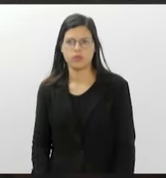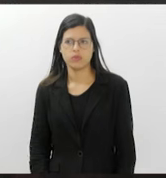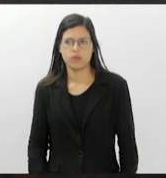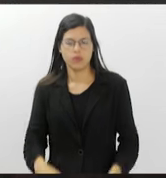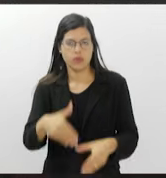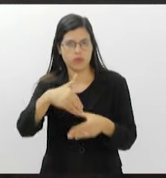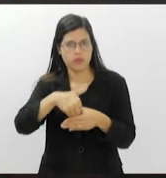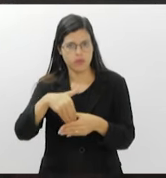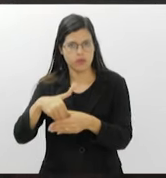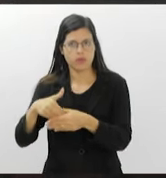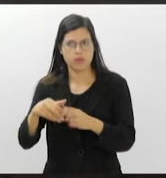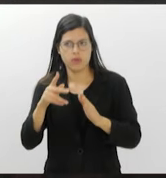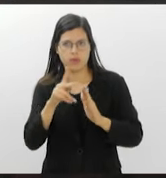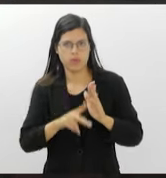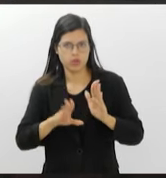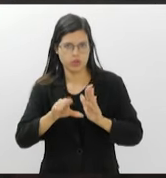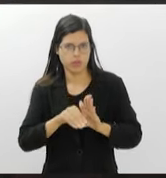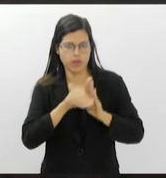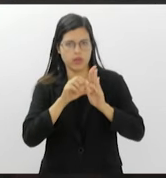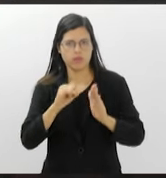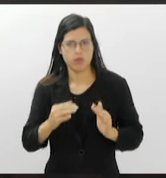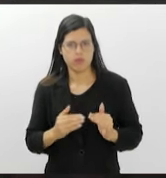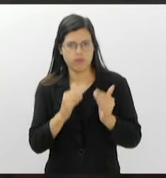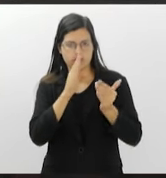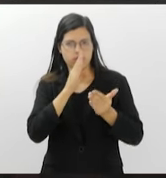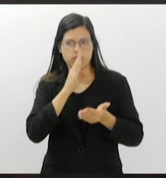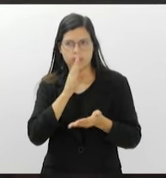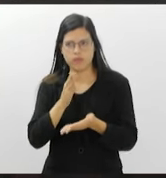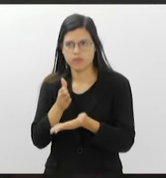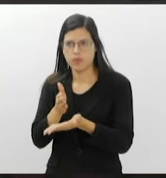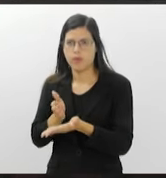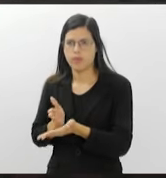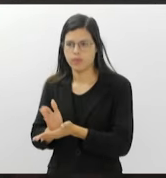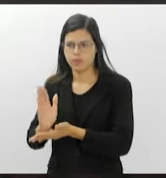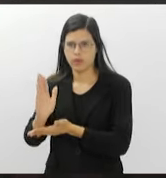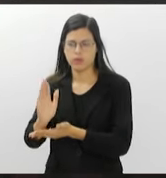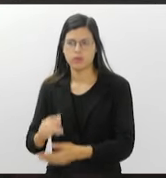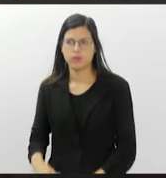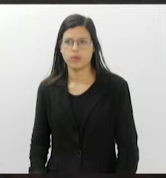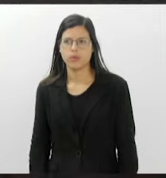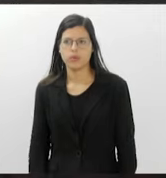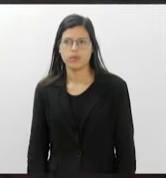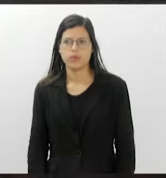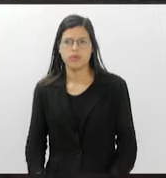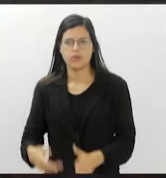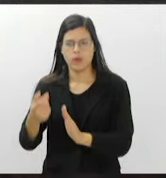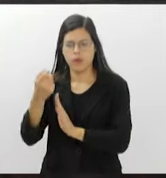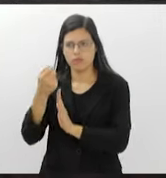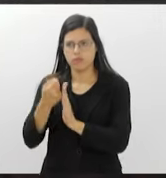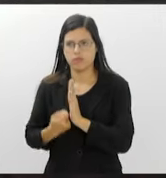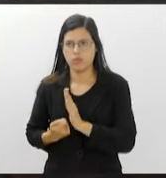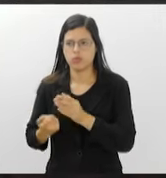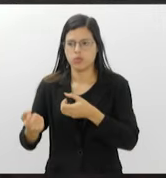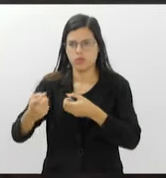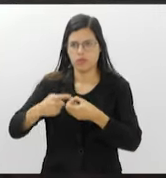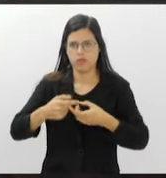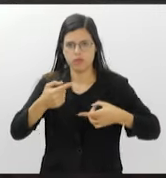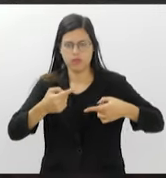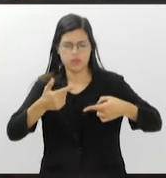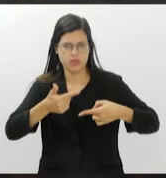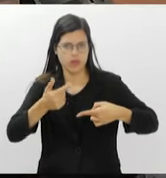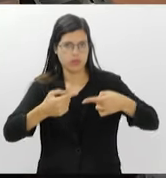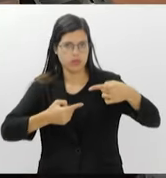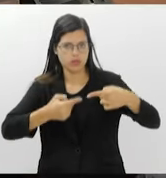Em votação, o projeto assim emendado. Os senhores que aprovam permaneçam como estão, aprovado. Vai a redação do vencido para a segunda discussão. Pela